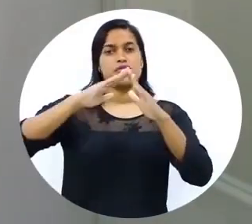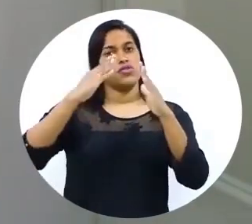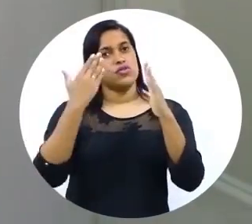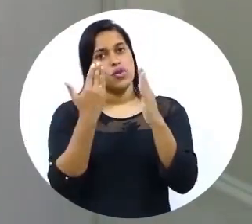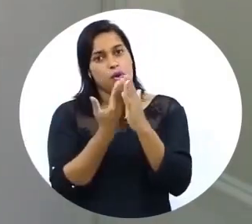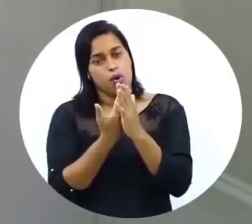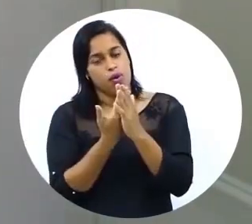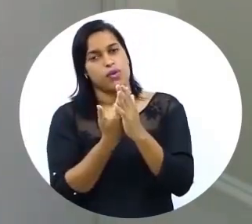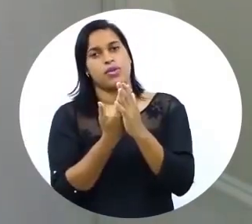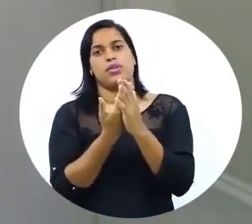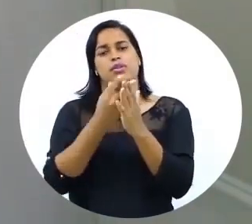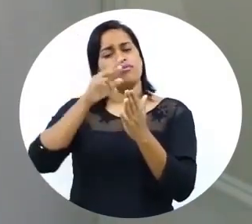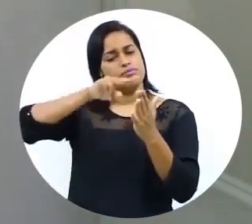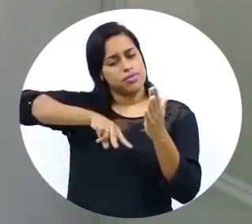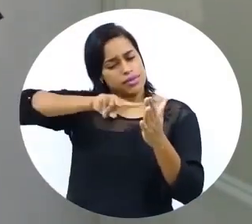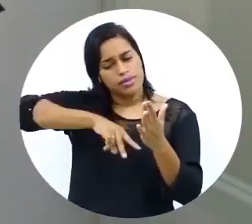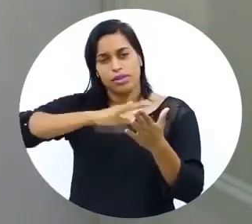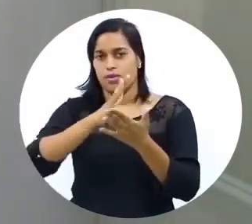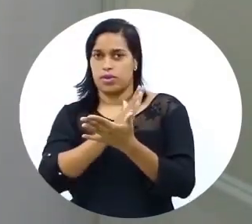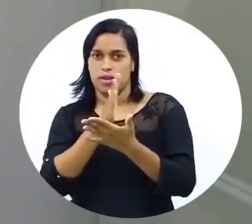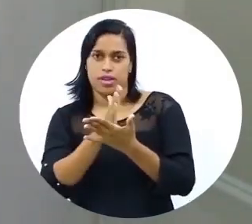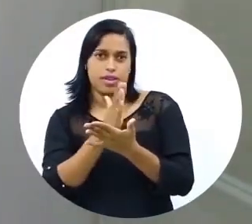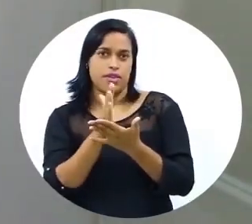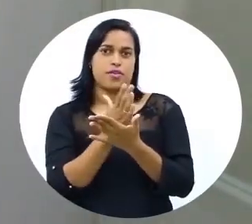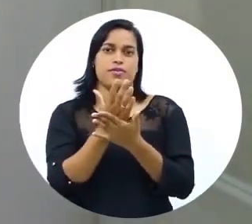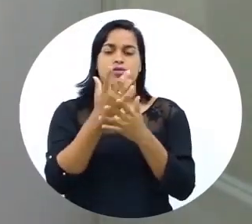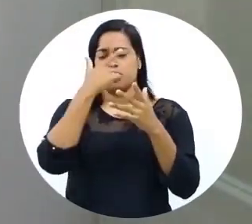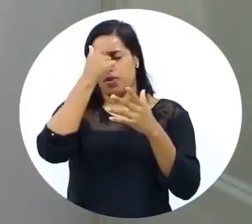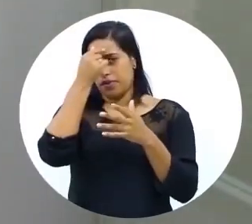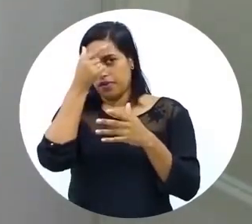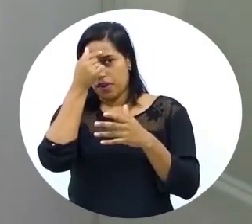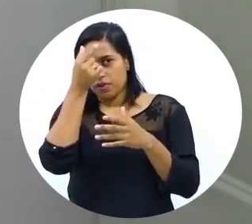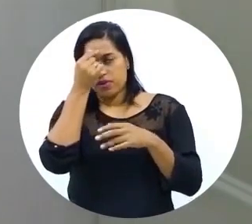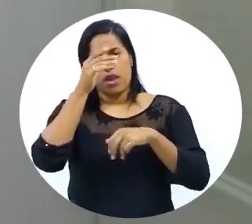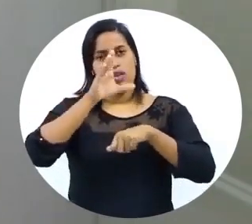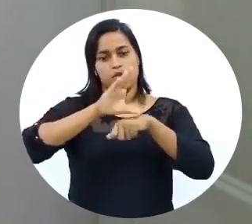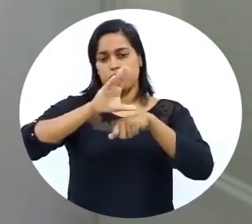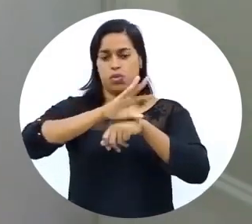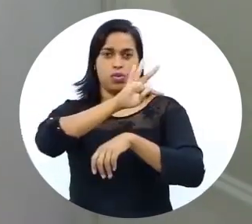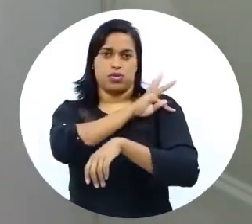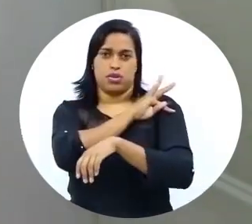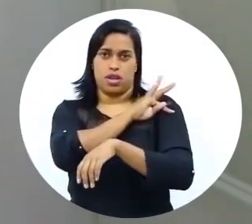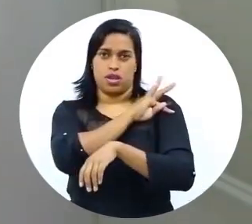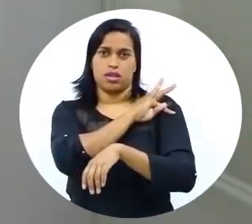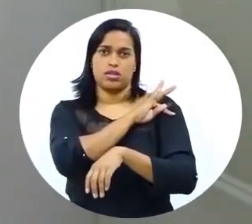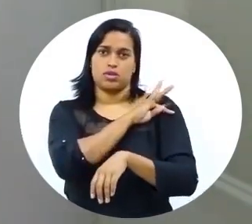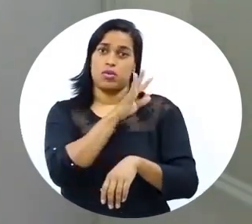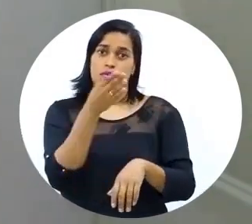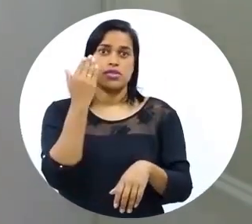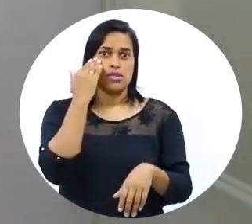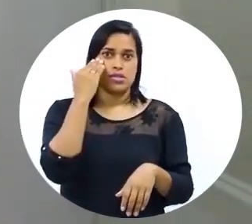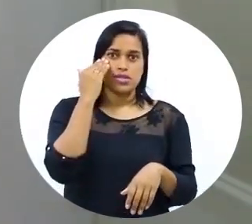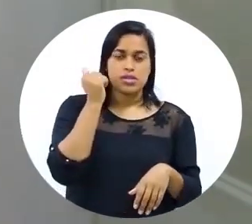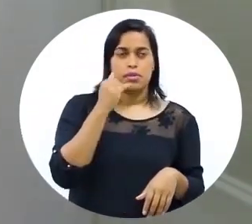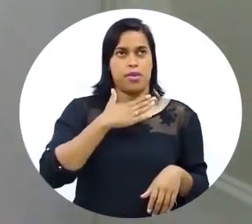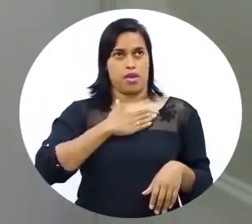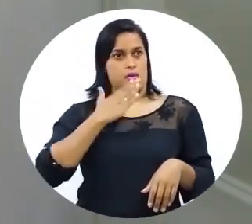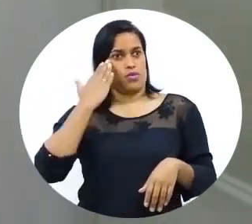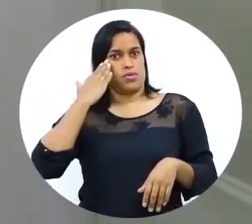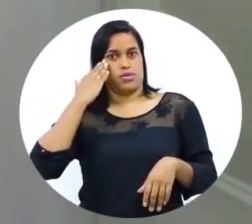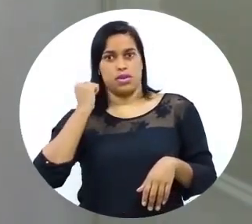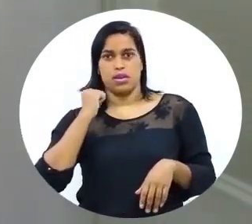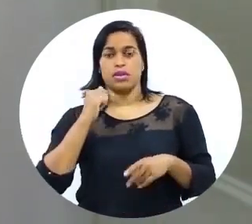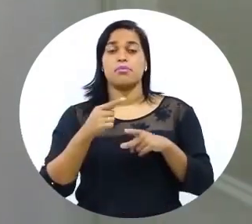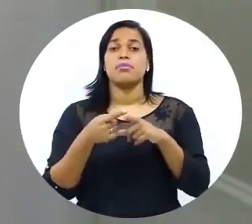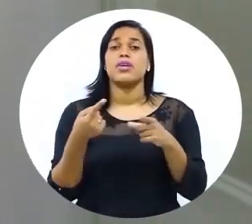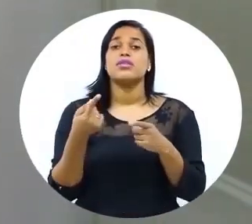você adquire lendo livros, você adquire numa faculdade, num curso técnico. Então você sabe, eu sei.